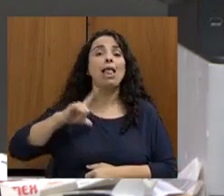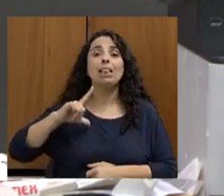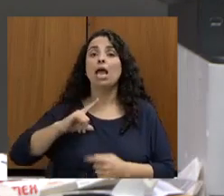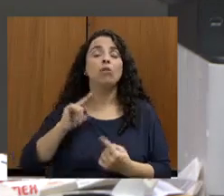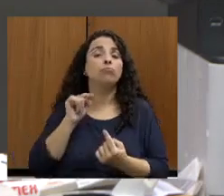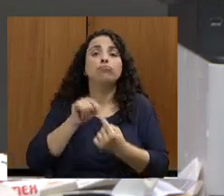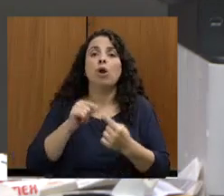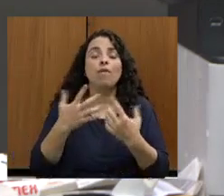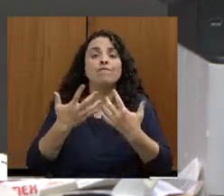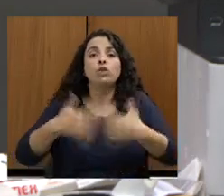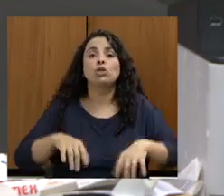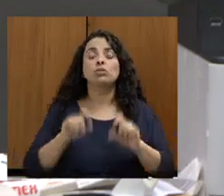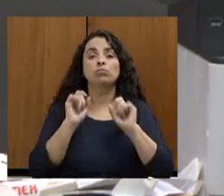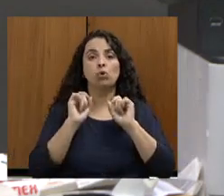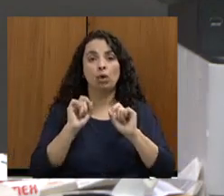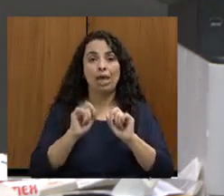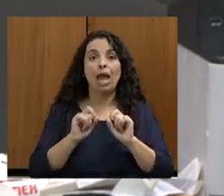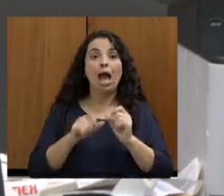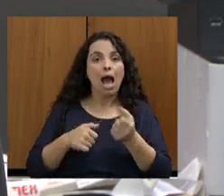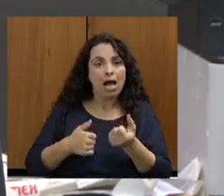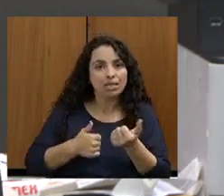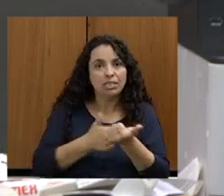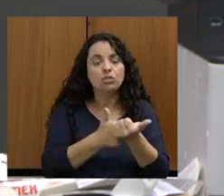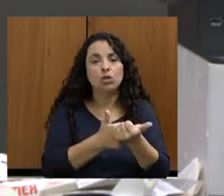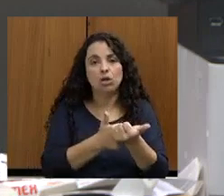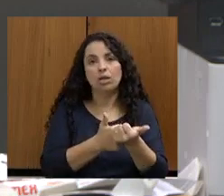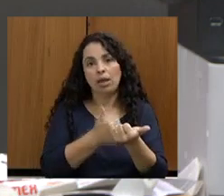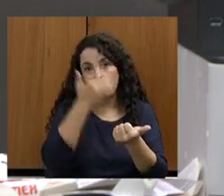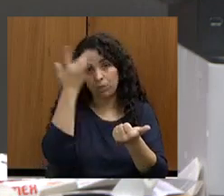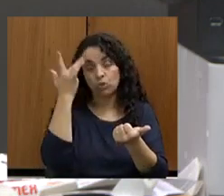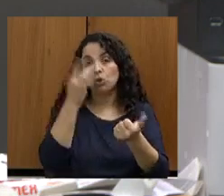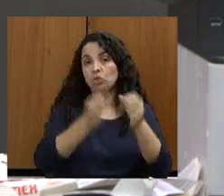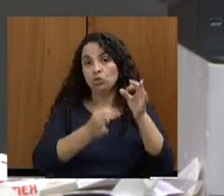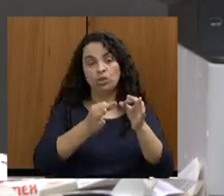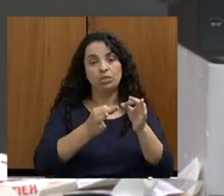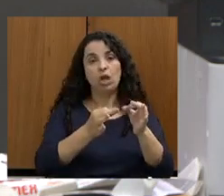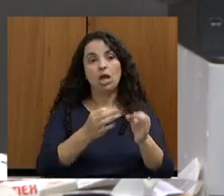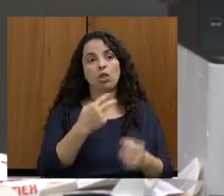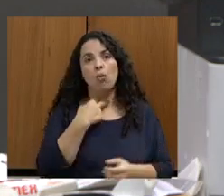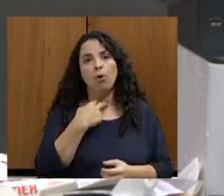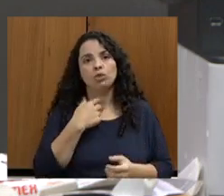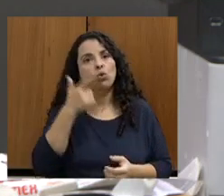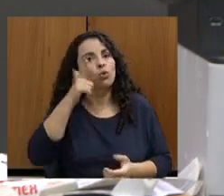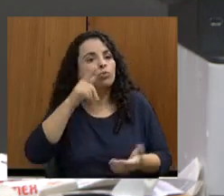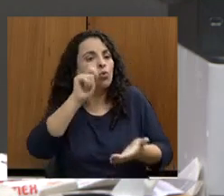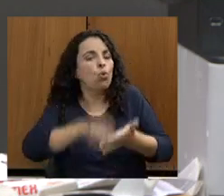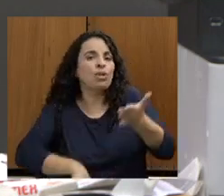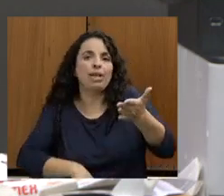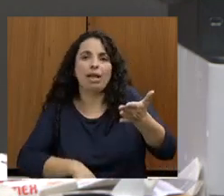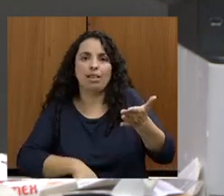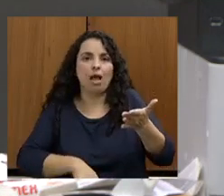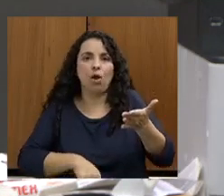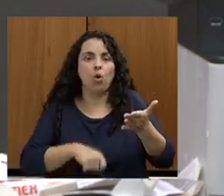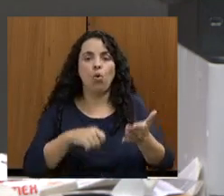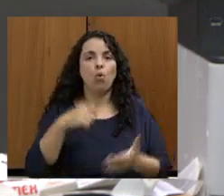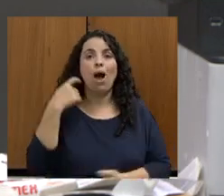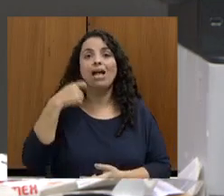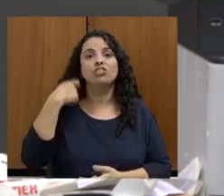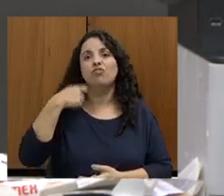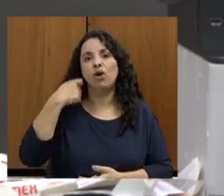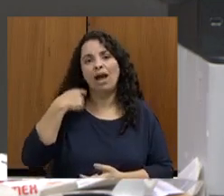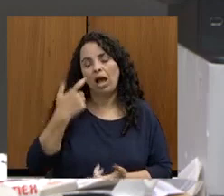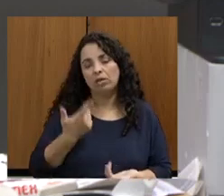jurídica a pessoa que não tem condições de contratar um advogado, a gente tem a função legal também de defesa de grupos